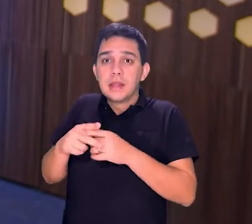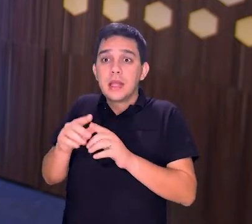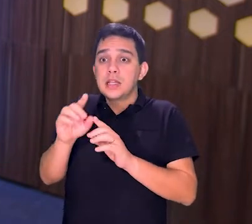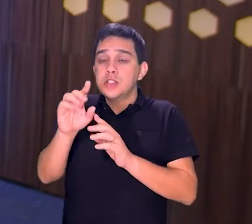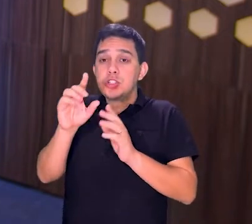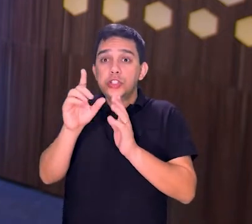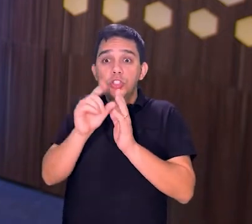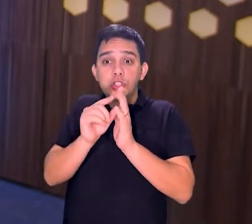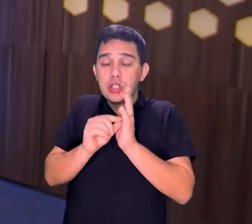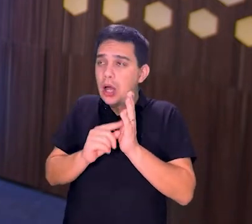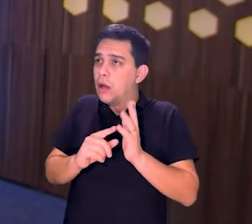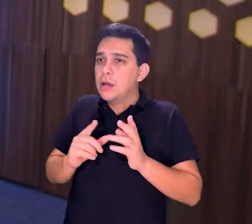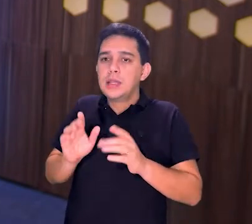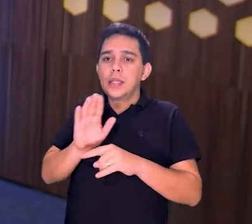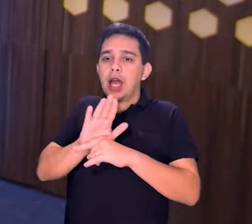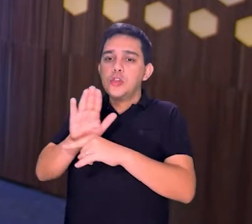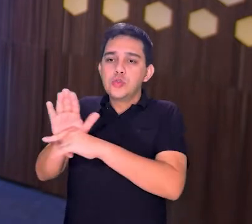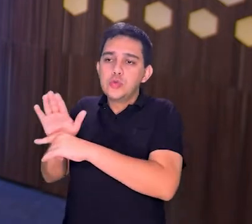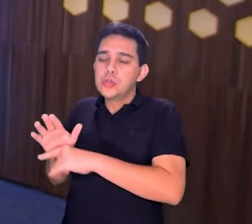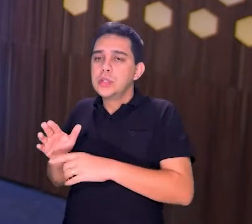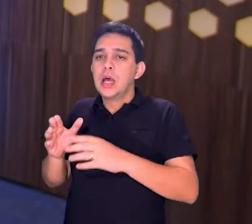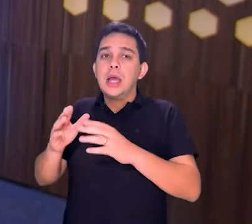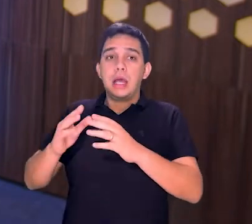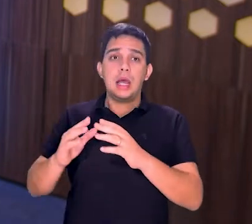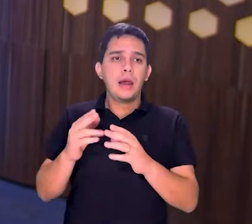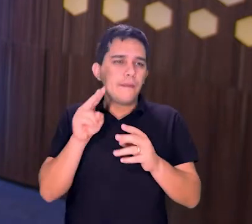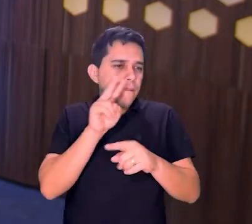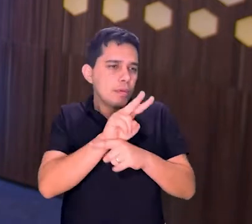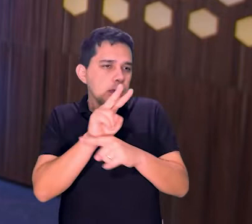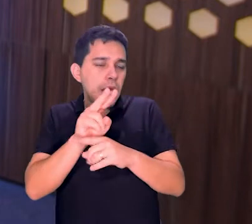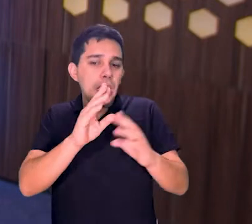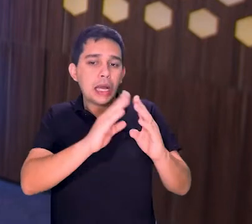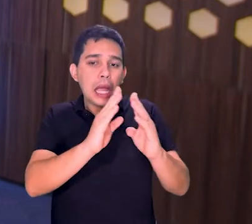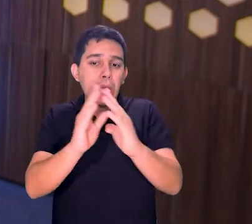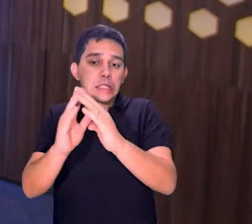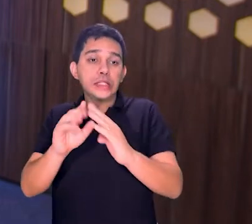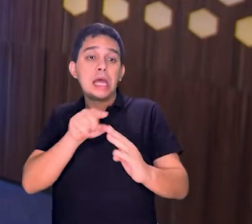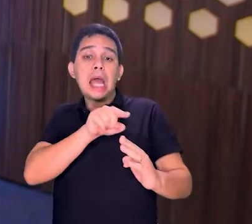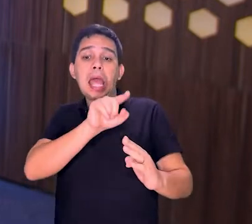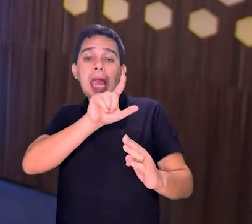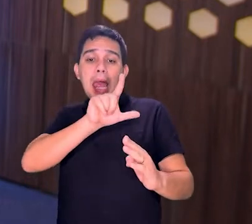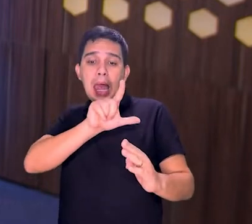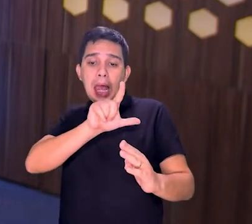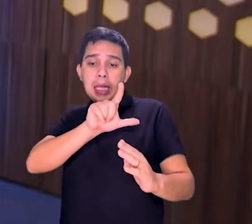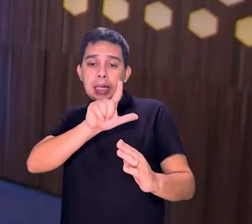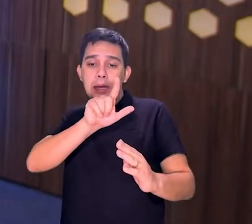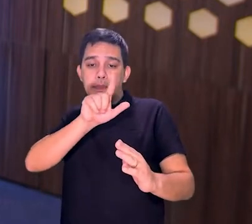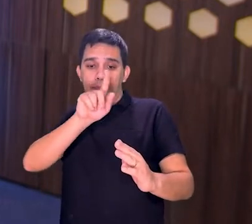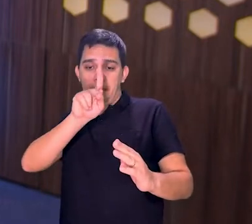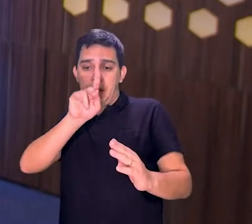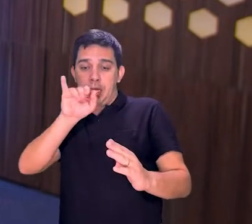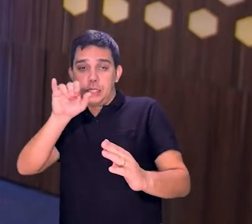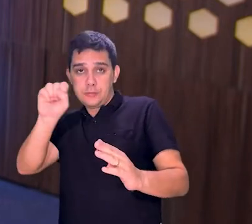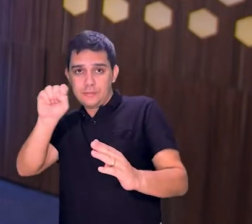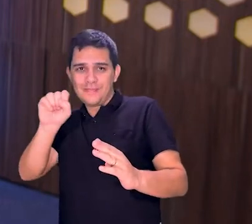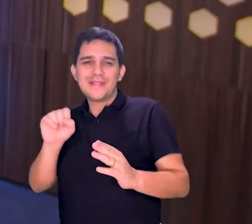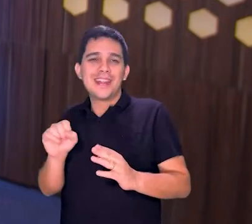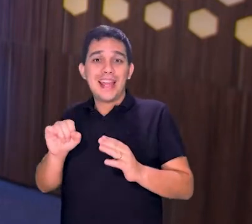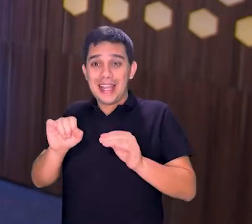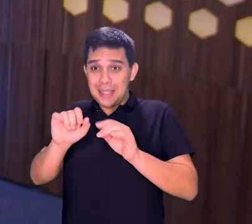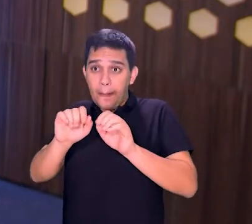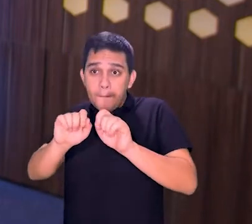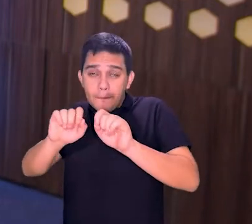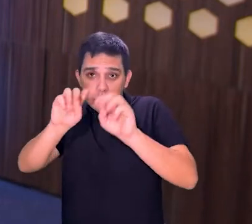de instituições de longa permanência para idosos, as ILPIs. A plataforma exibe um mapa da situação no